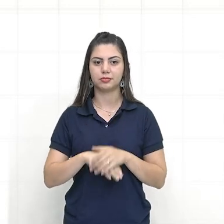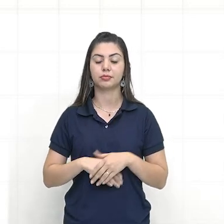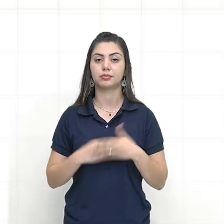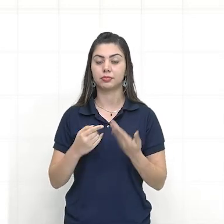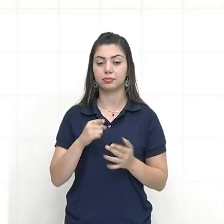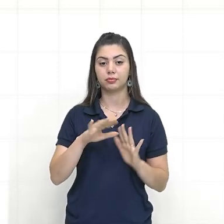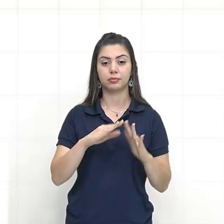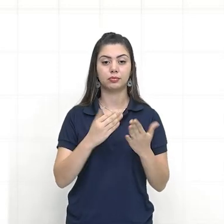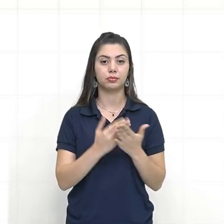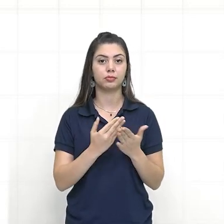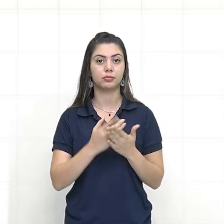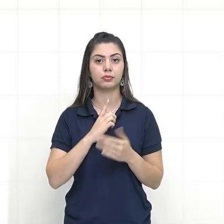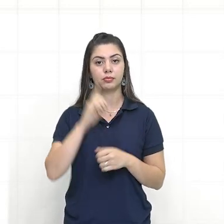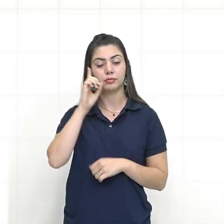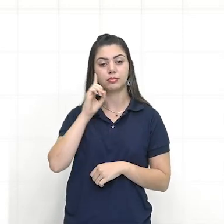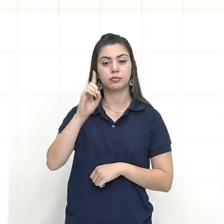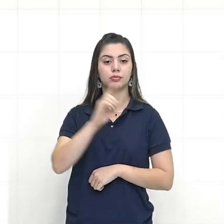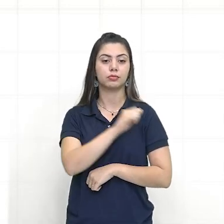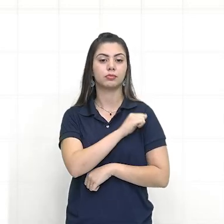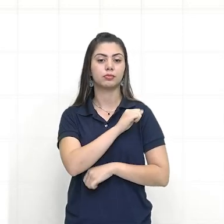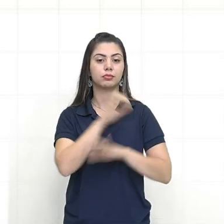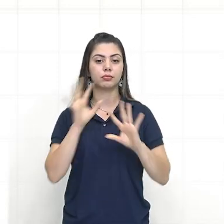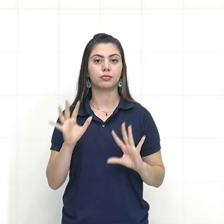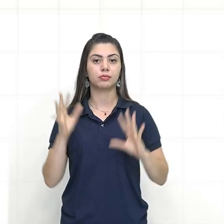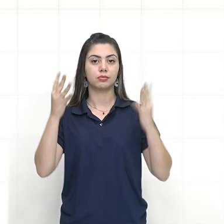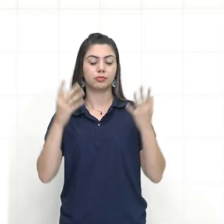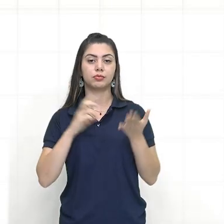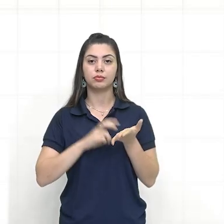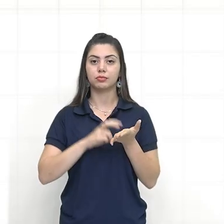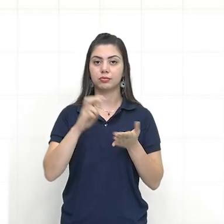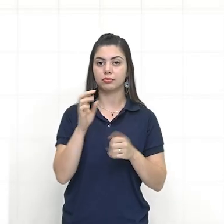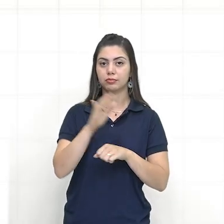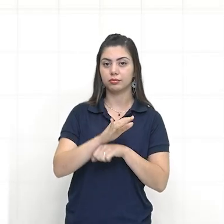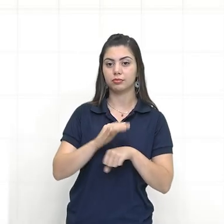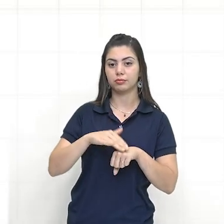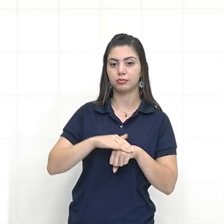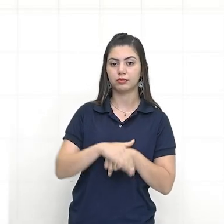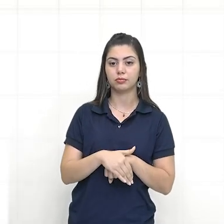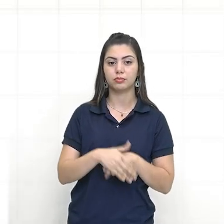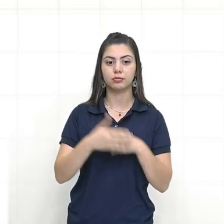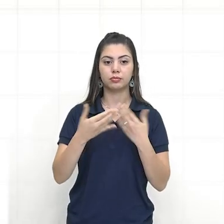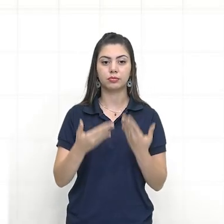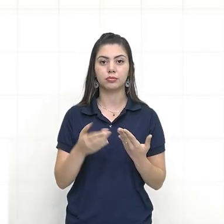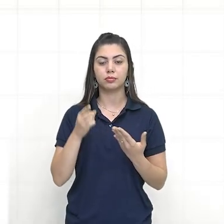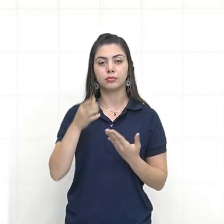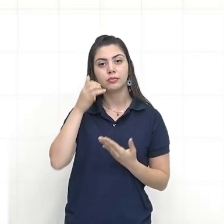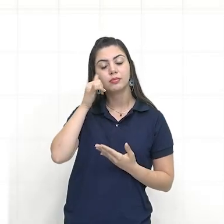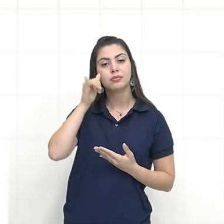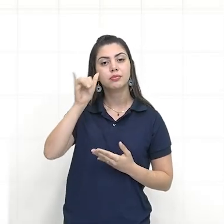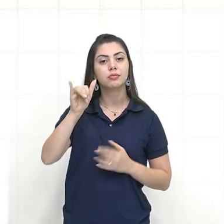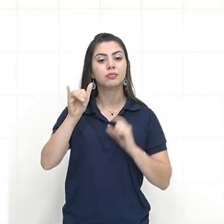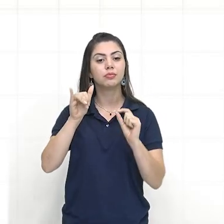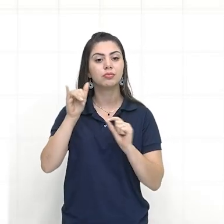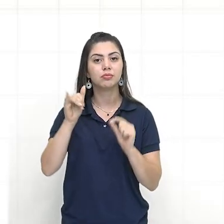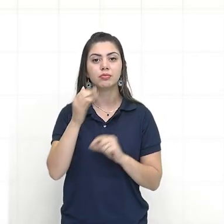escola vai realizar no dia do estudante uma comemoração nos seus 3 turnos, a fim de evitar o quê, ó?